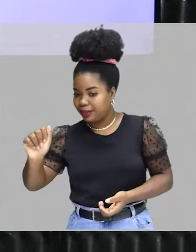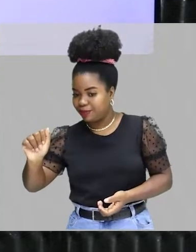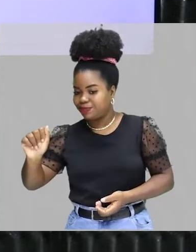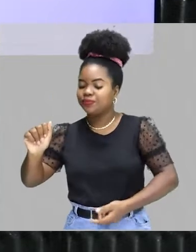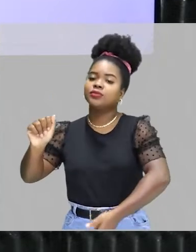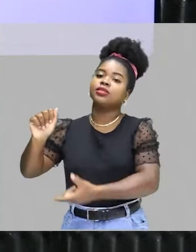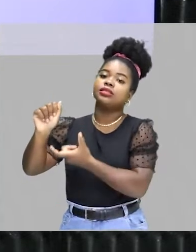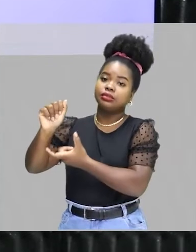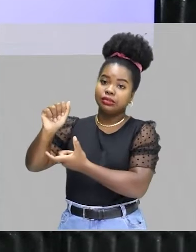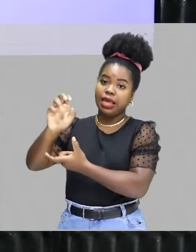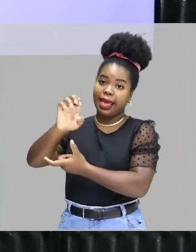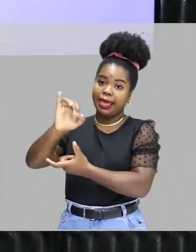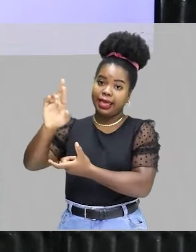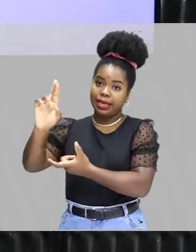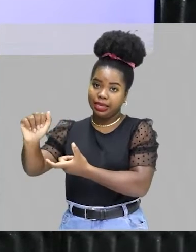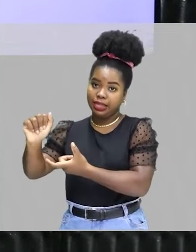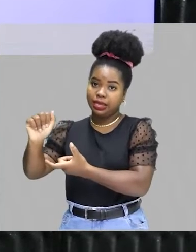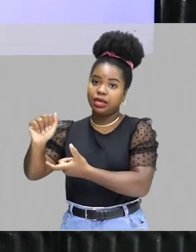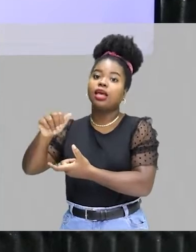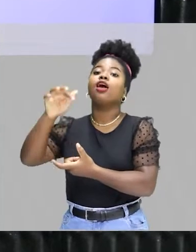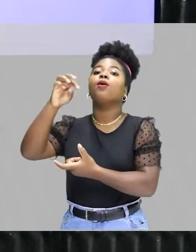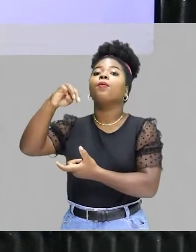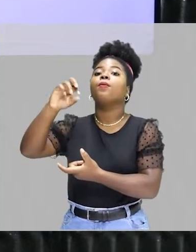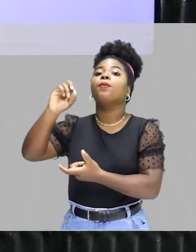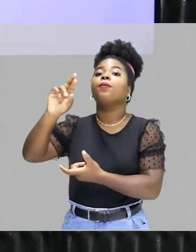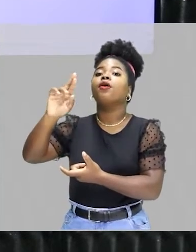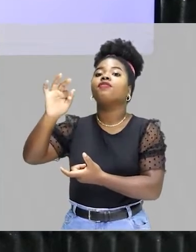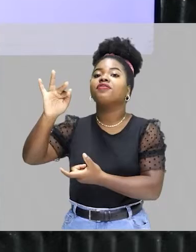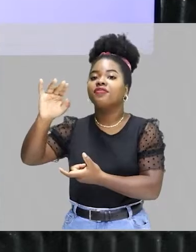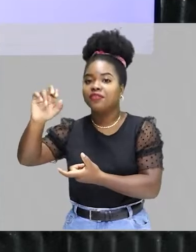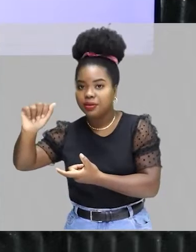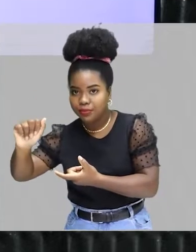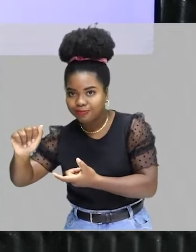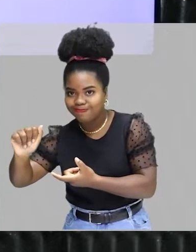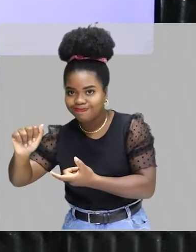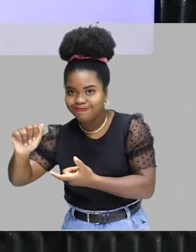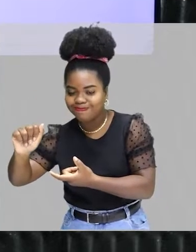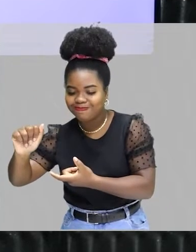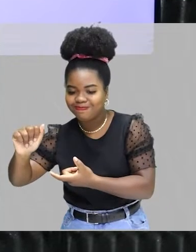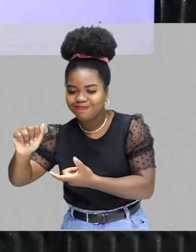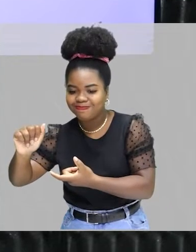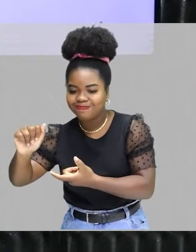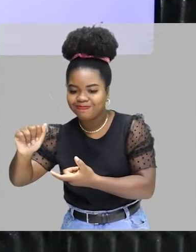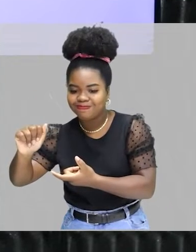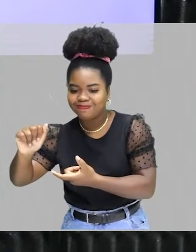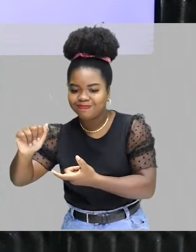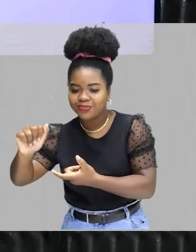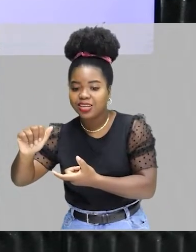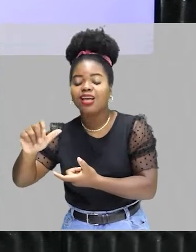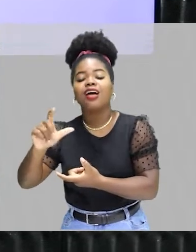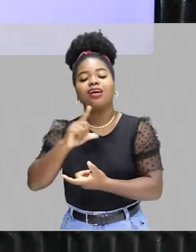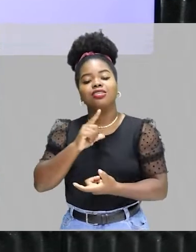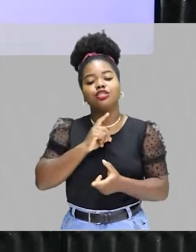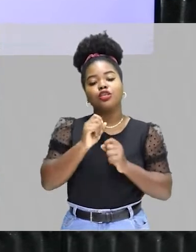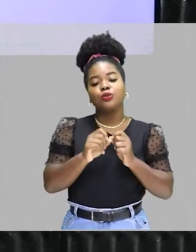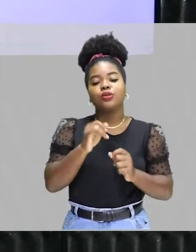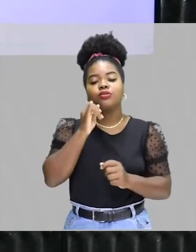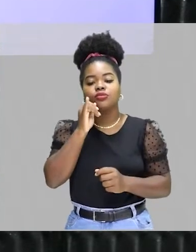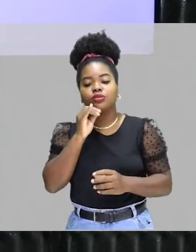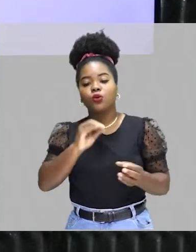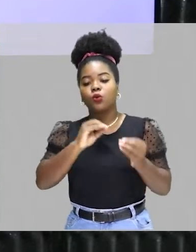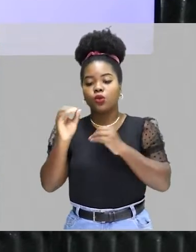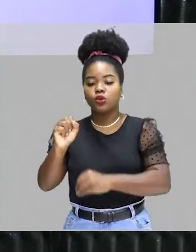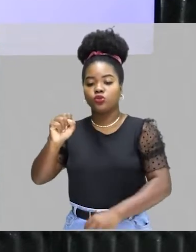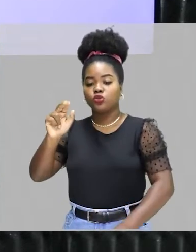morfema. Faz parte do afixo, tá? Ou melhor, dos afixos. Então, nesse exemplo foi